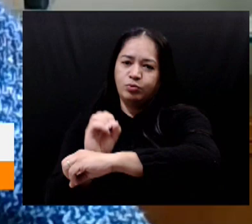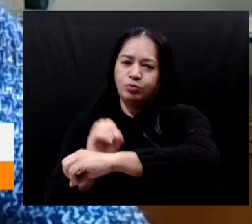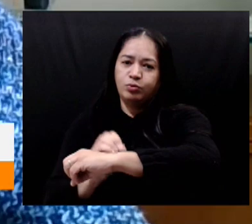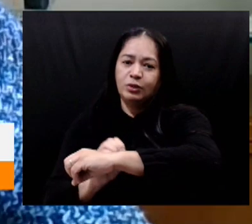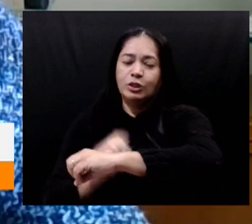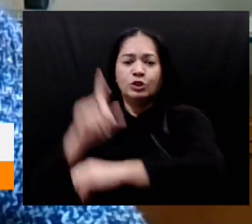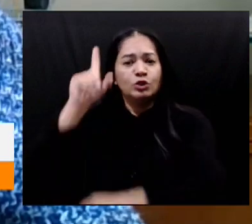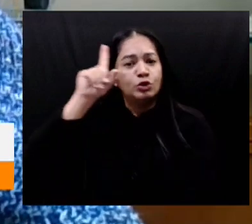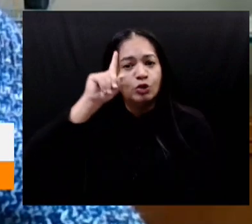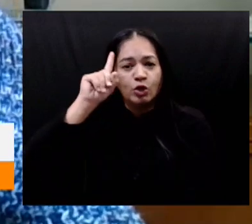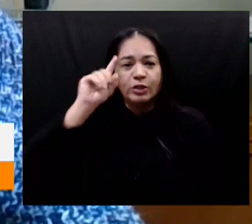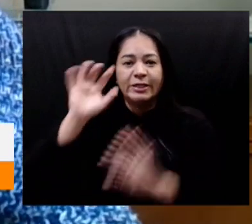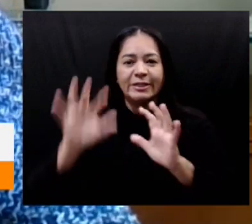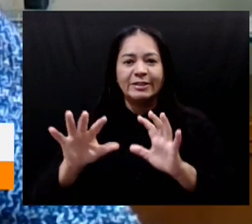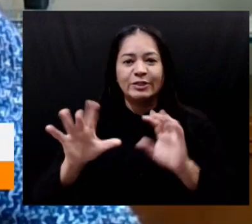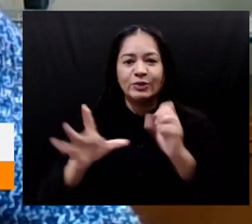planeta.